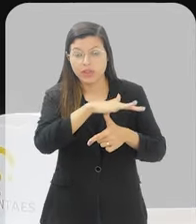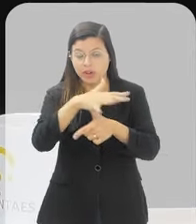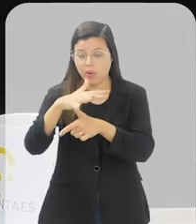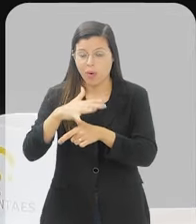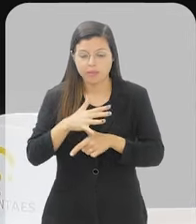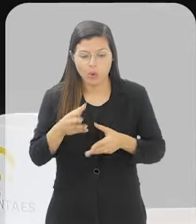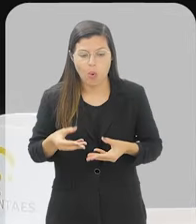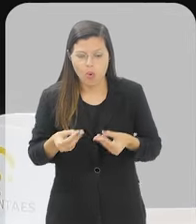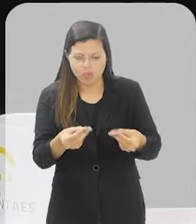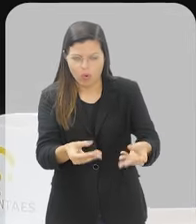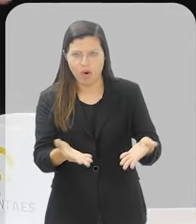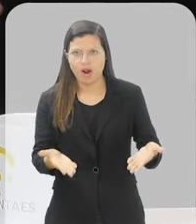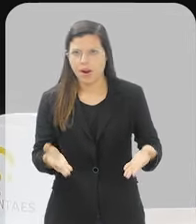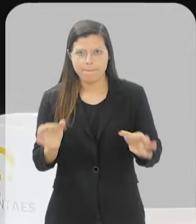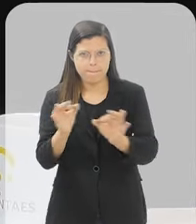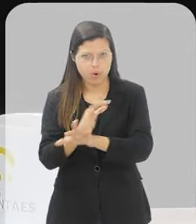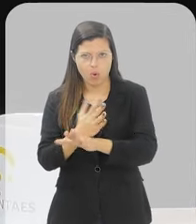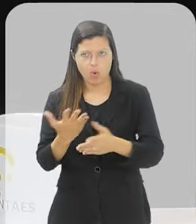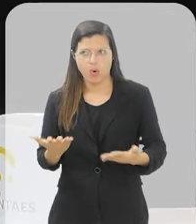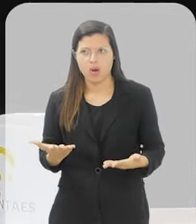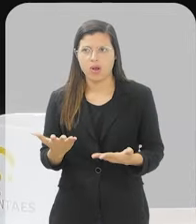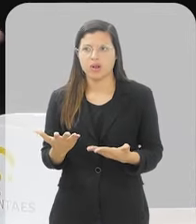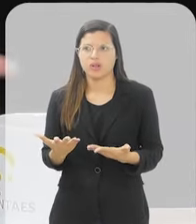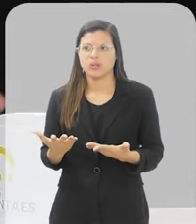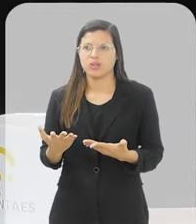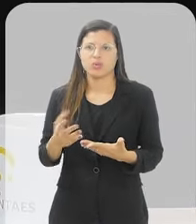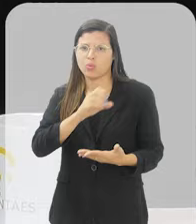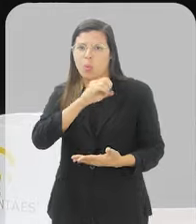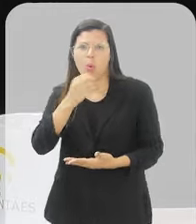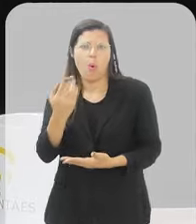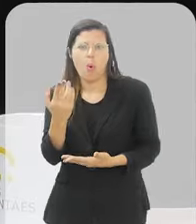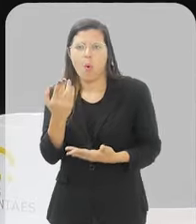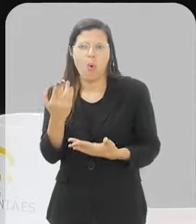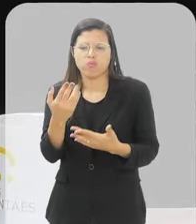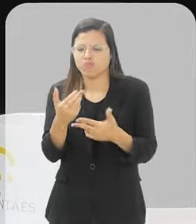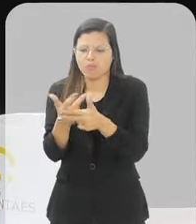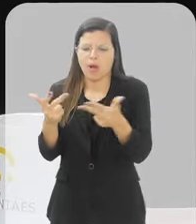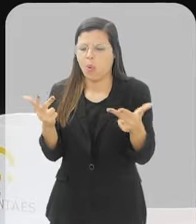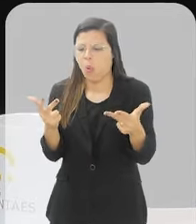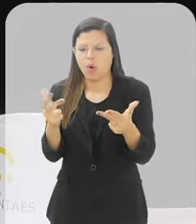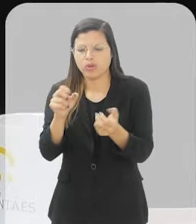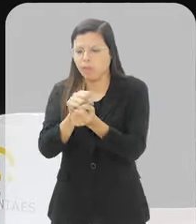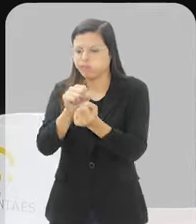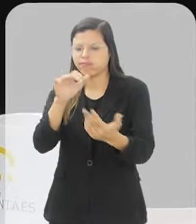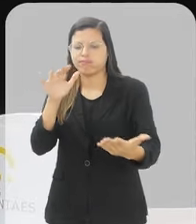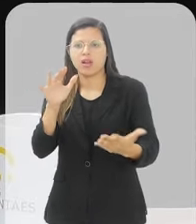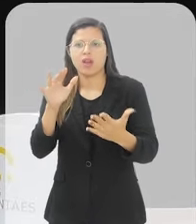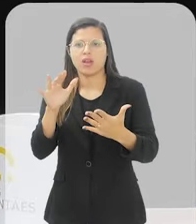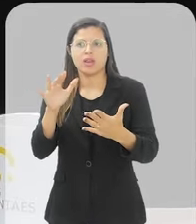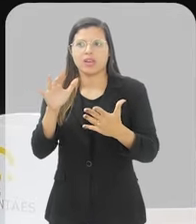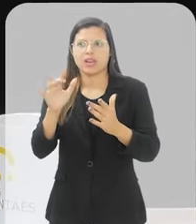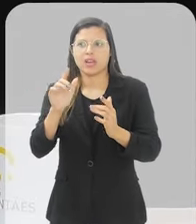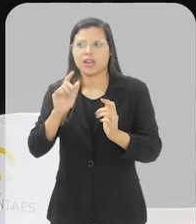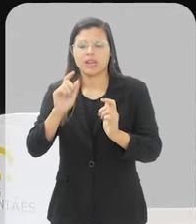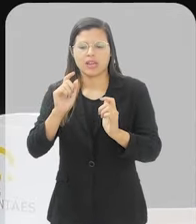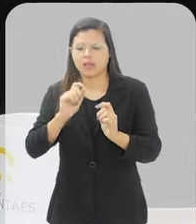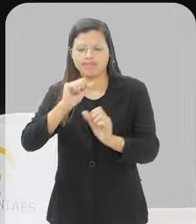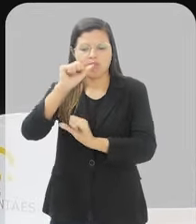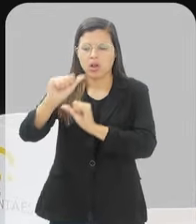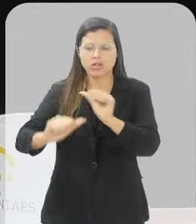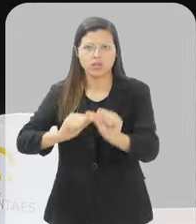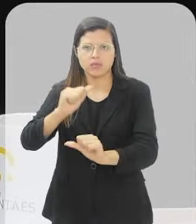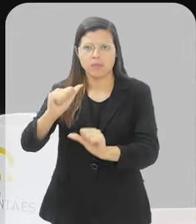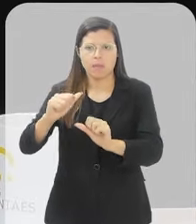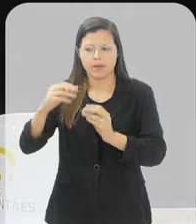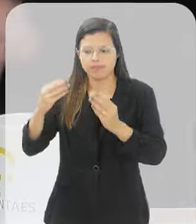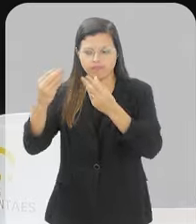Ou existe alguma coisa mirabolante que coloca exatamente, pegue a gente ali, transforme no destaque